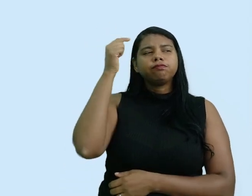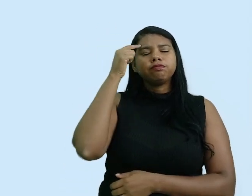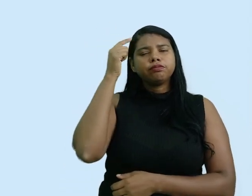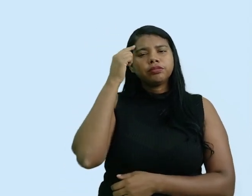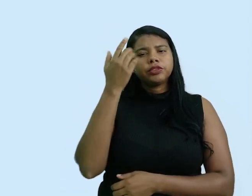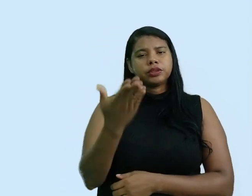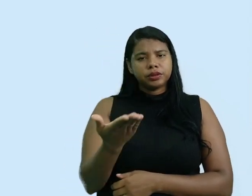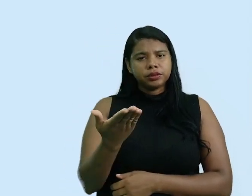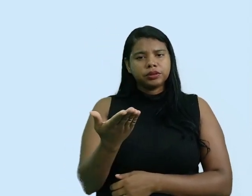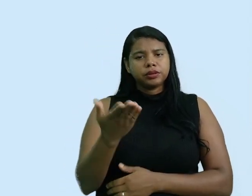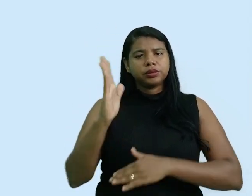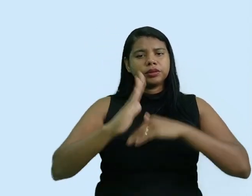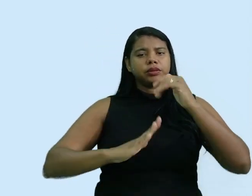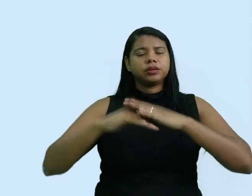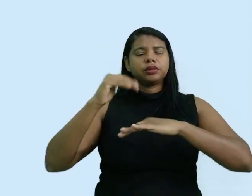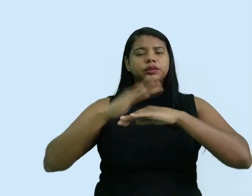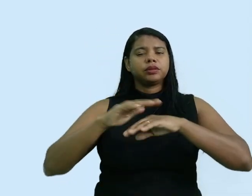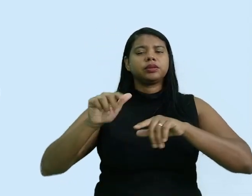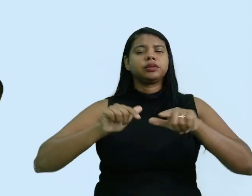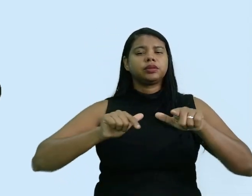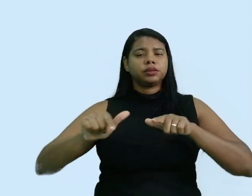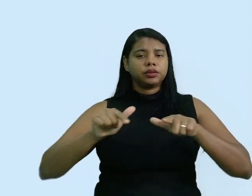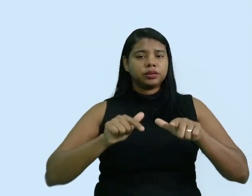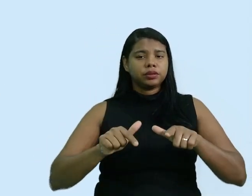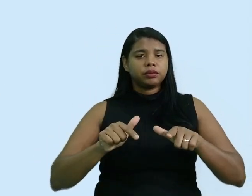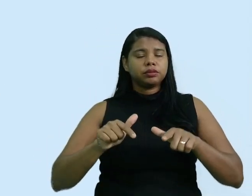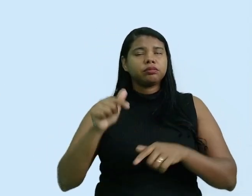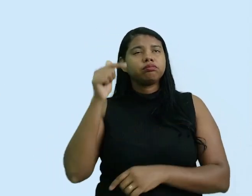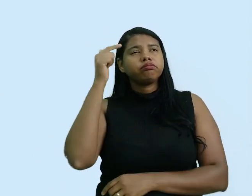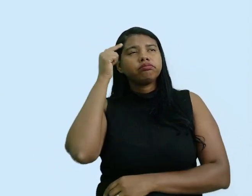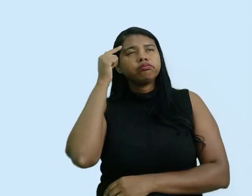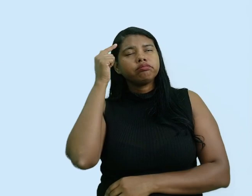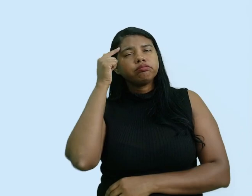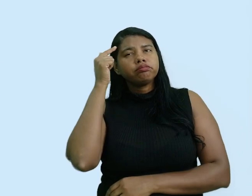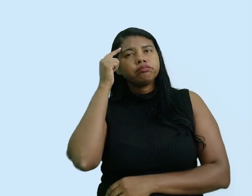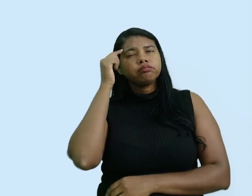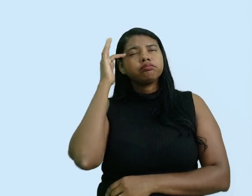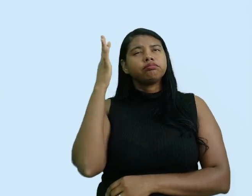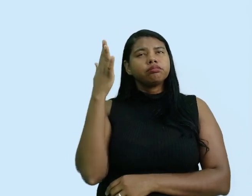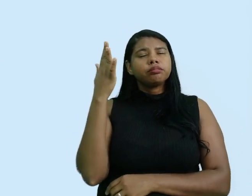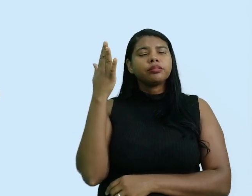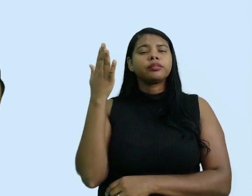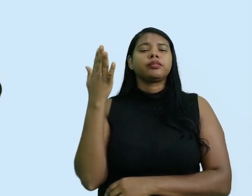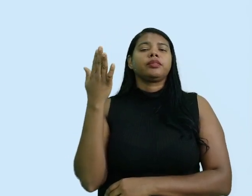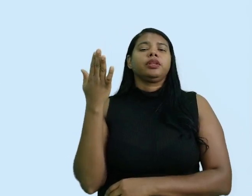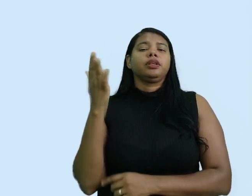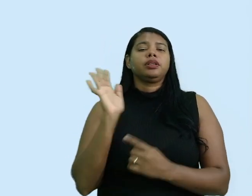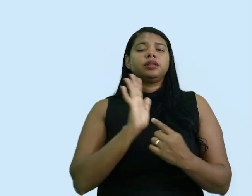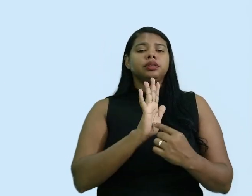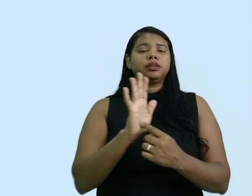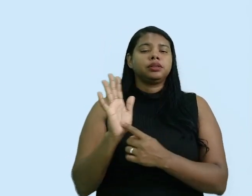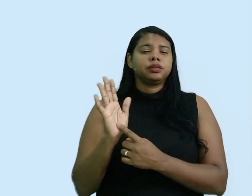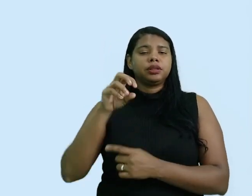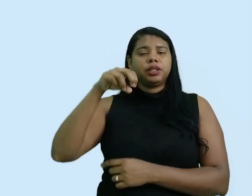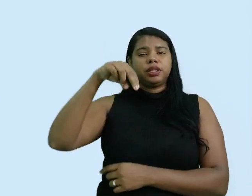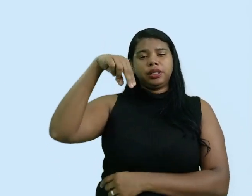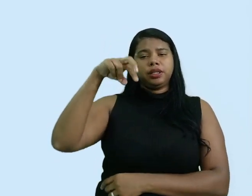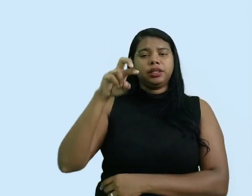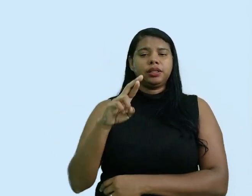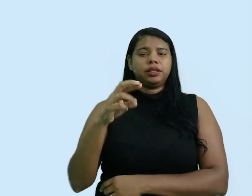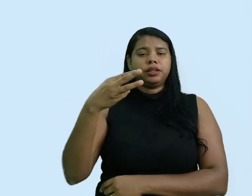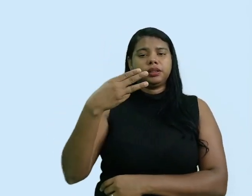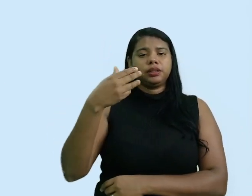que vai atuar como profissional da área, tá? Para refletir direitinho. Será que esse ponto que foi inserido na NR31,